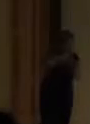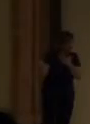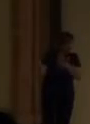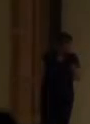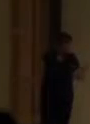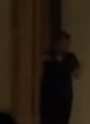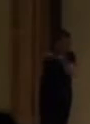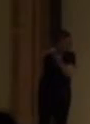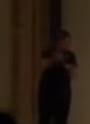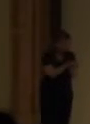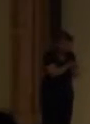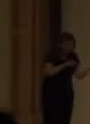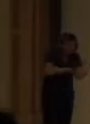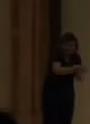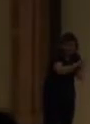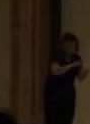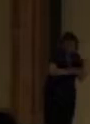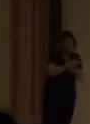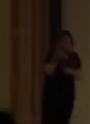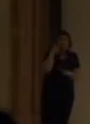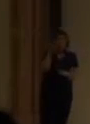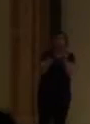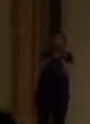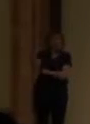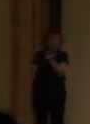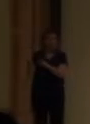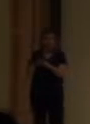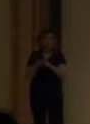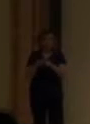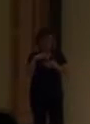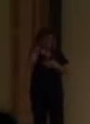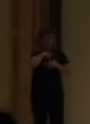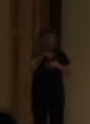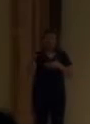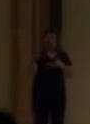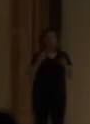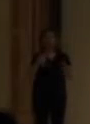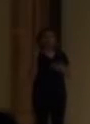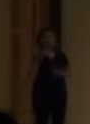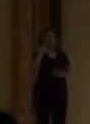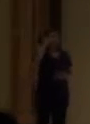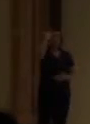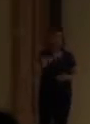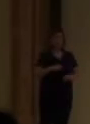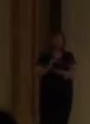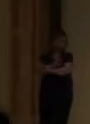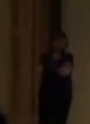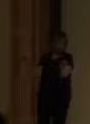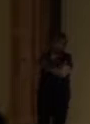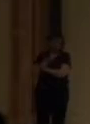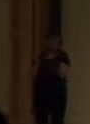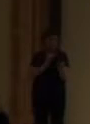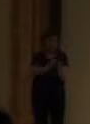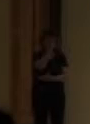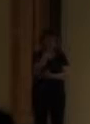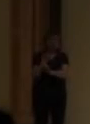seja, o humano sem quaisquer direitos, entregue ao poder discriminatório de qualquer